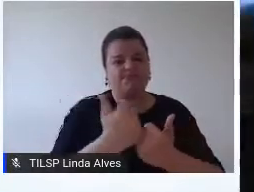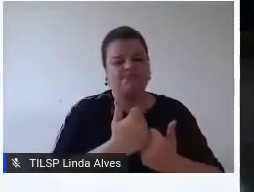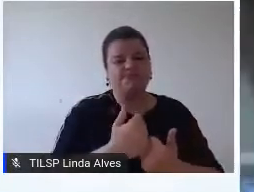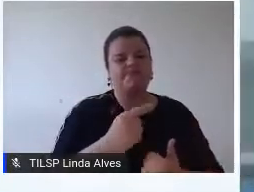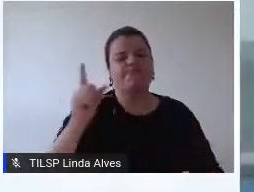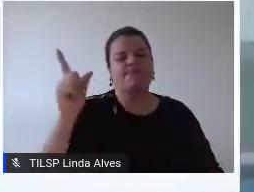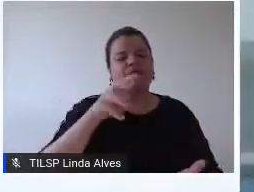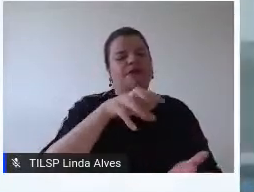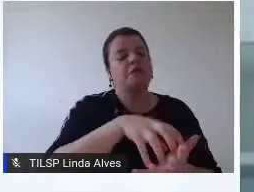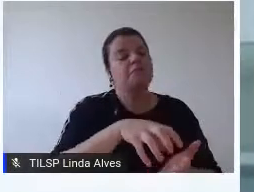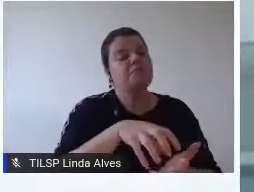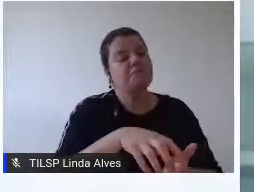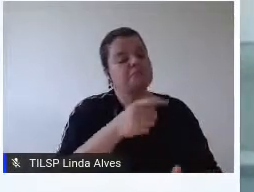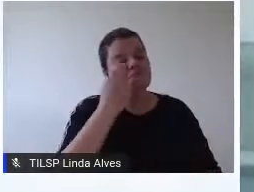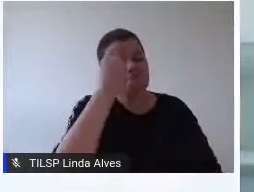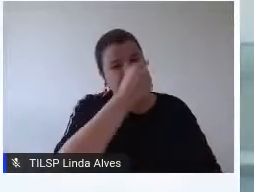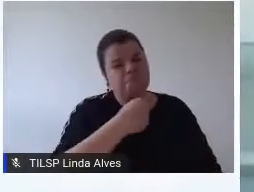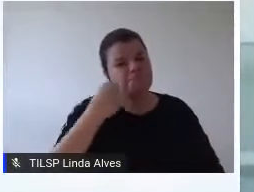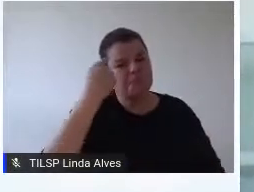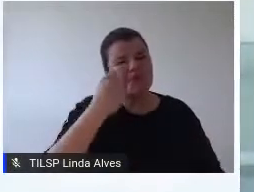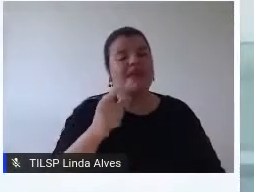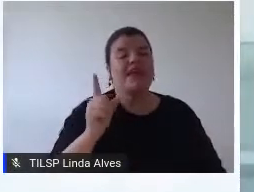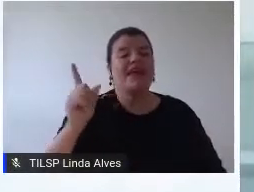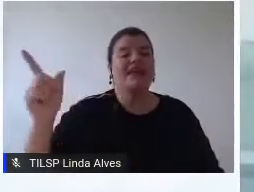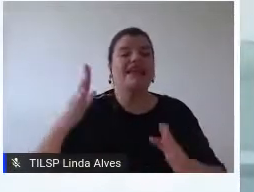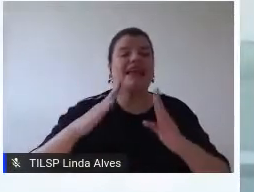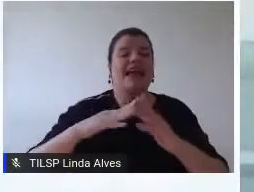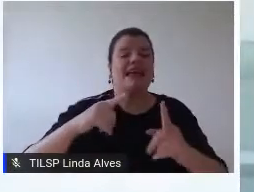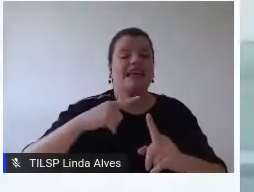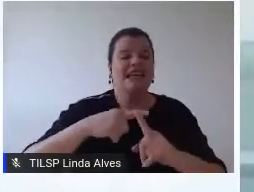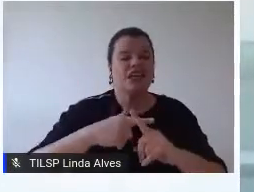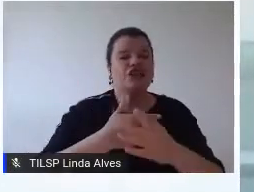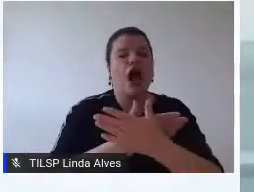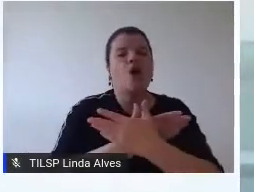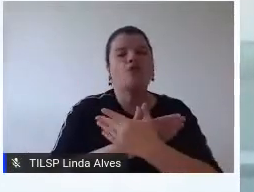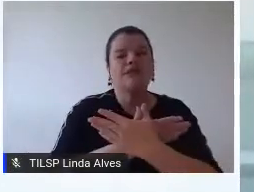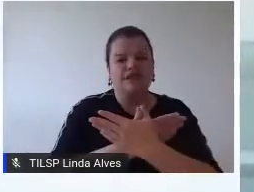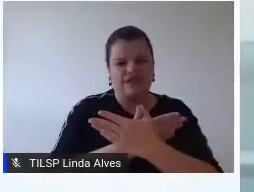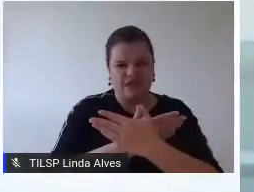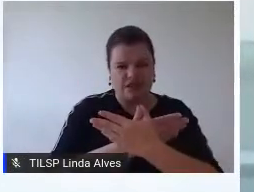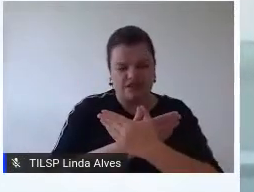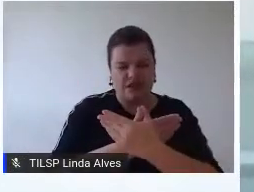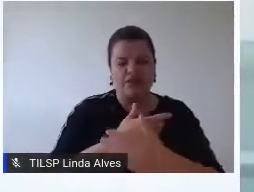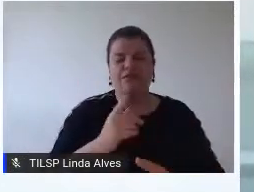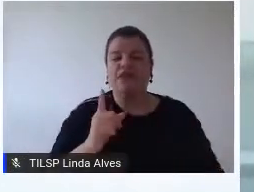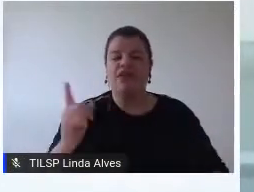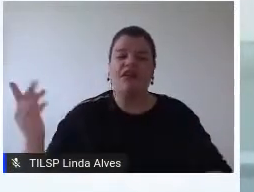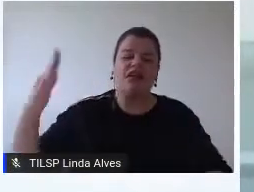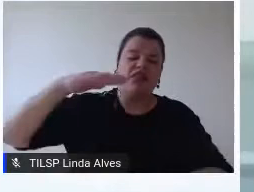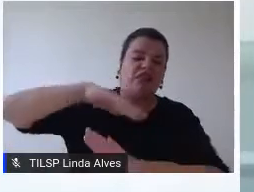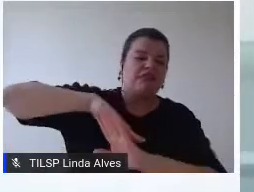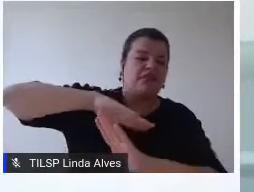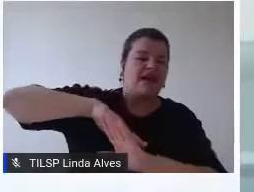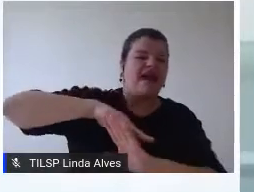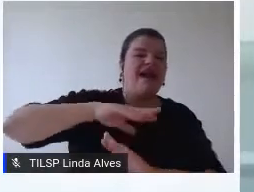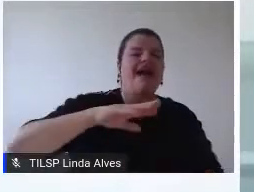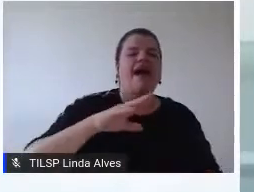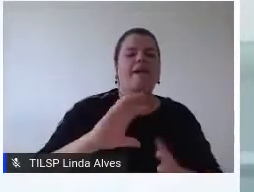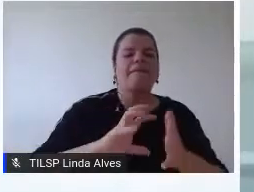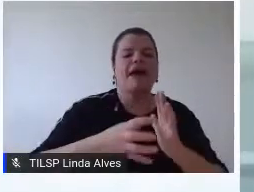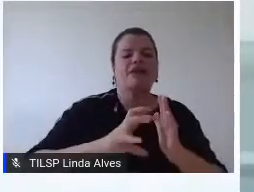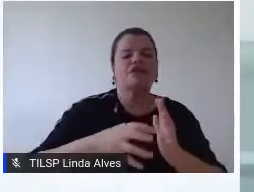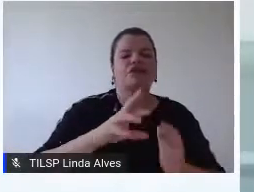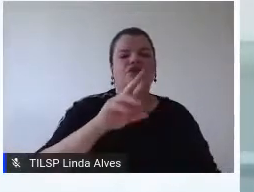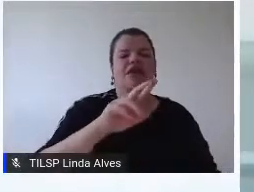uma figura relevante da Igreja Universal. Ele é do Republicanos, está por trás do Partido Republicanos, a